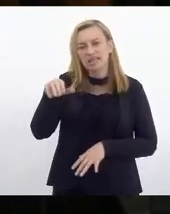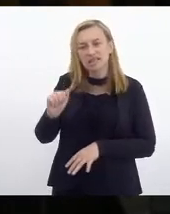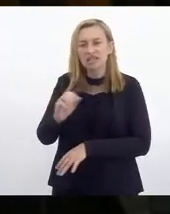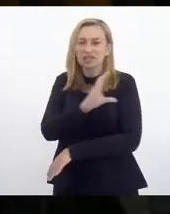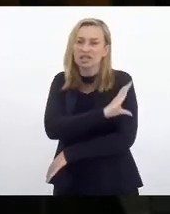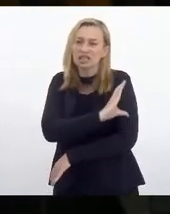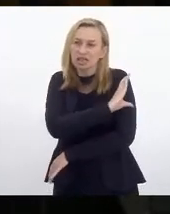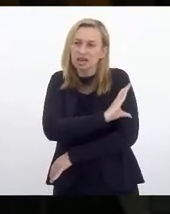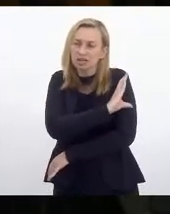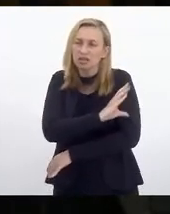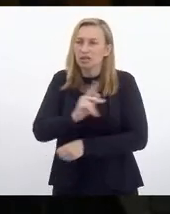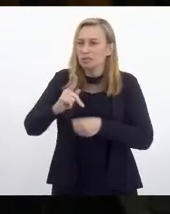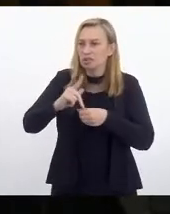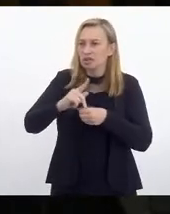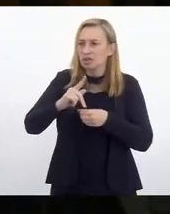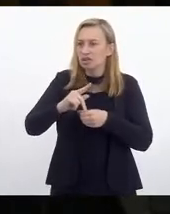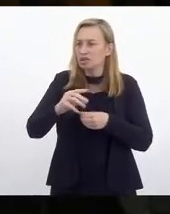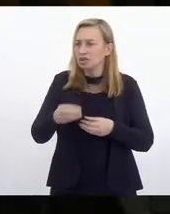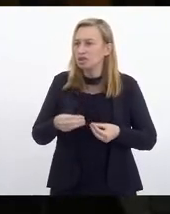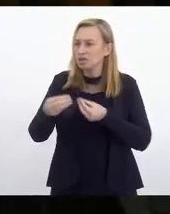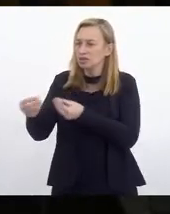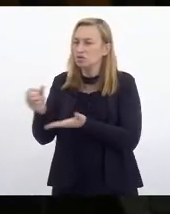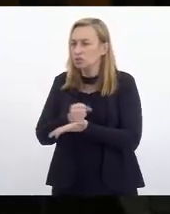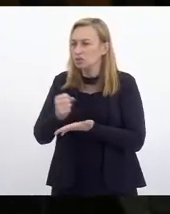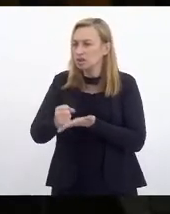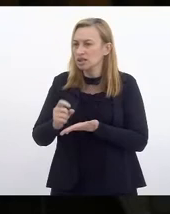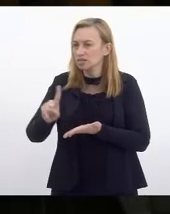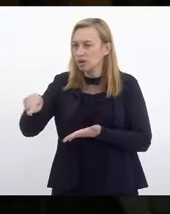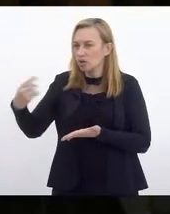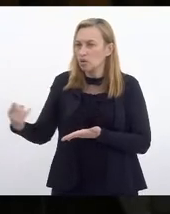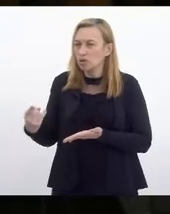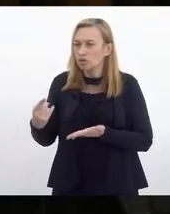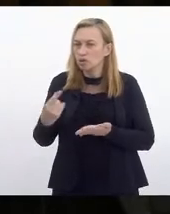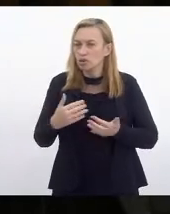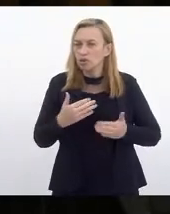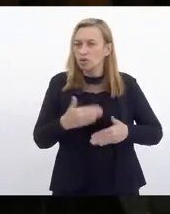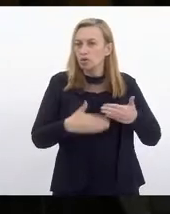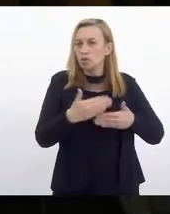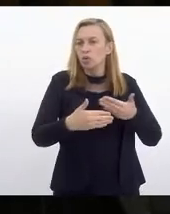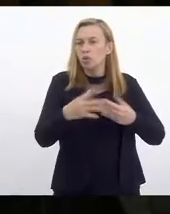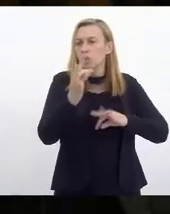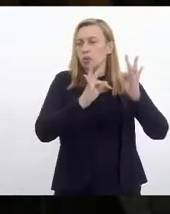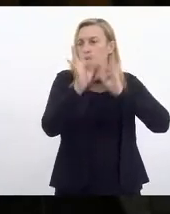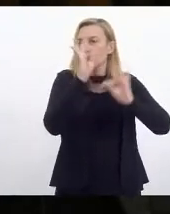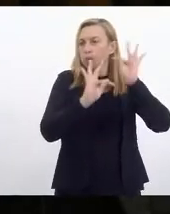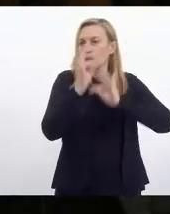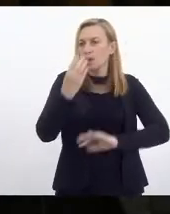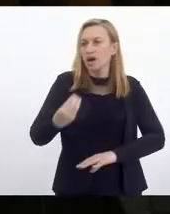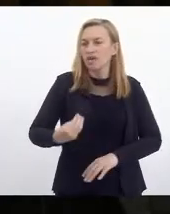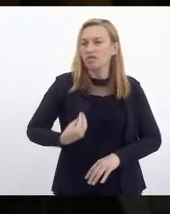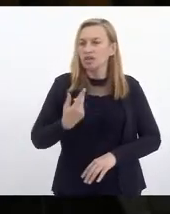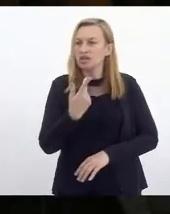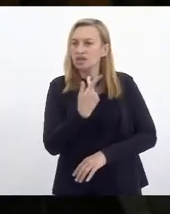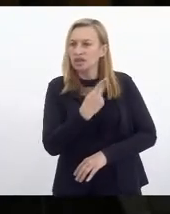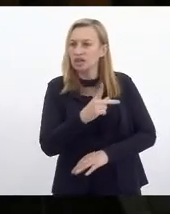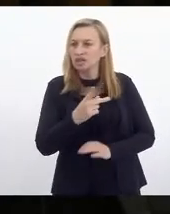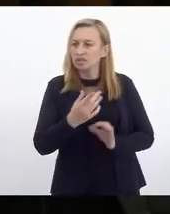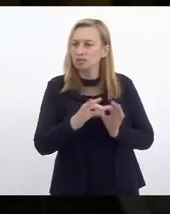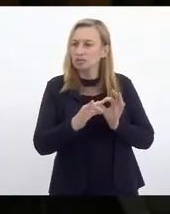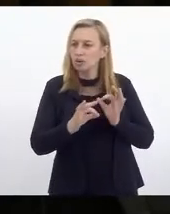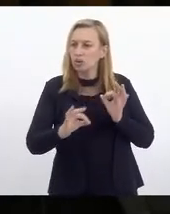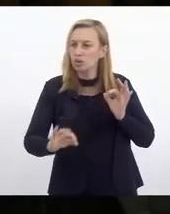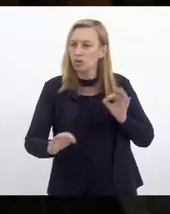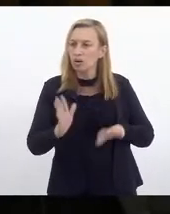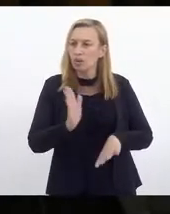Petrobras está passando os contratos para terceiros, com avanço tecnológico, a vida útil deles prolongou, para ter